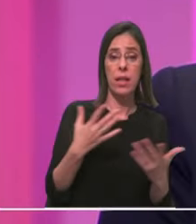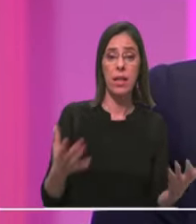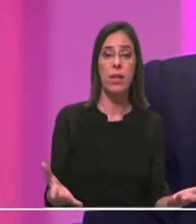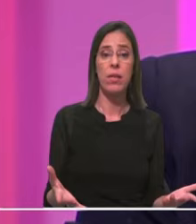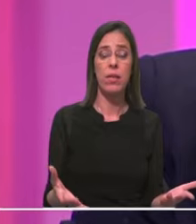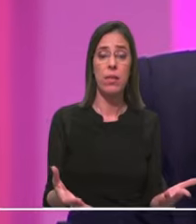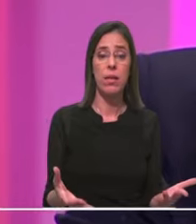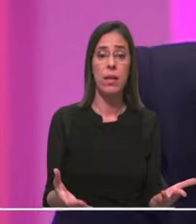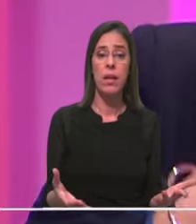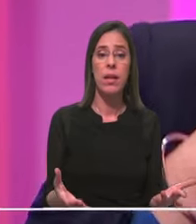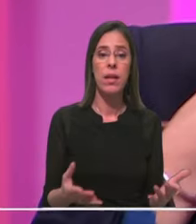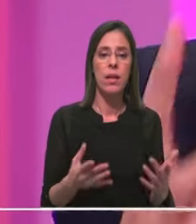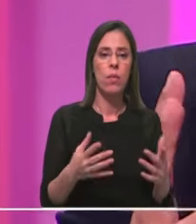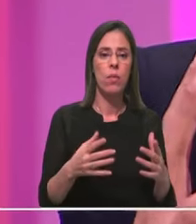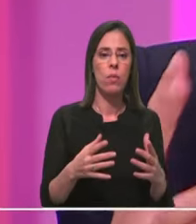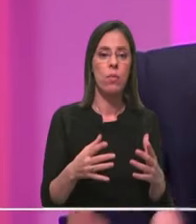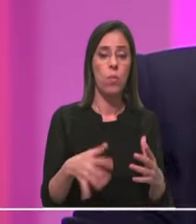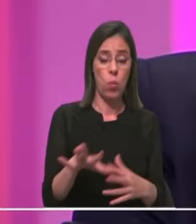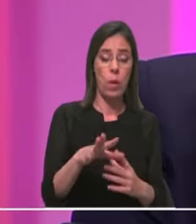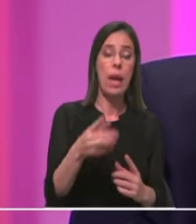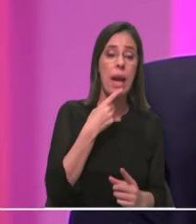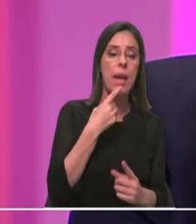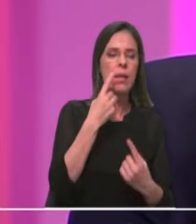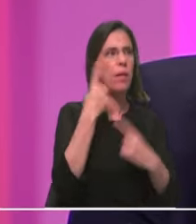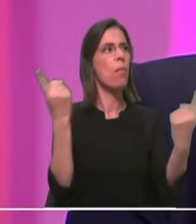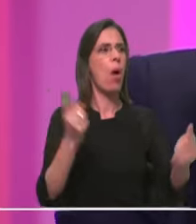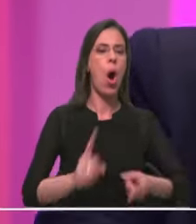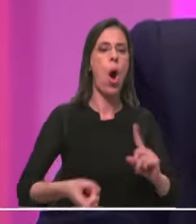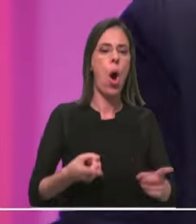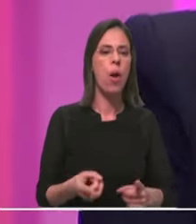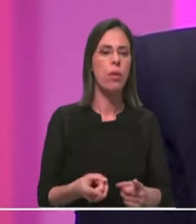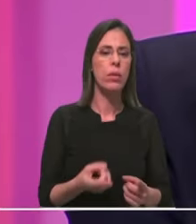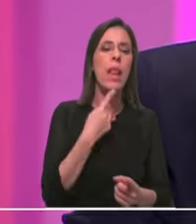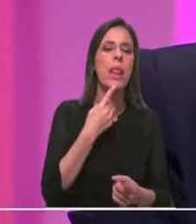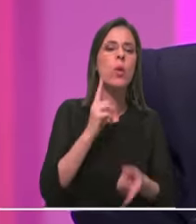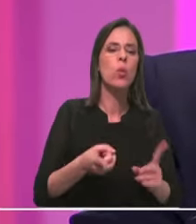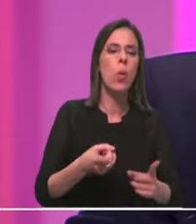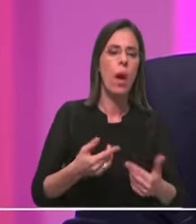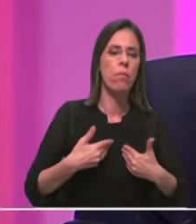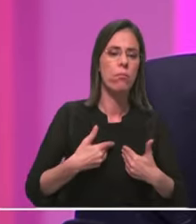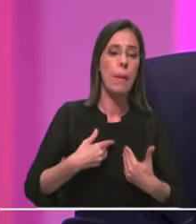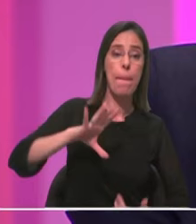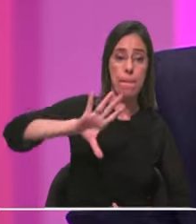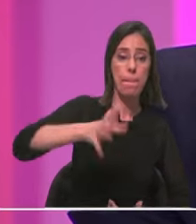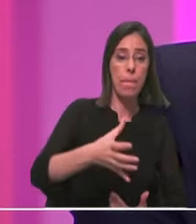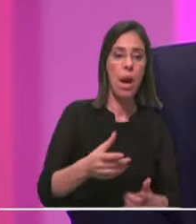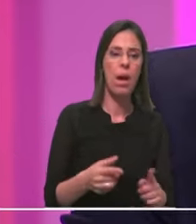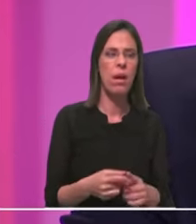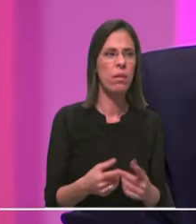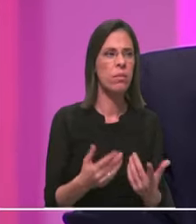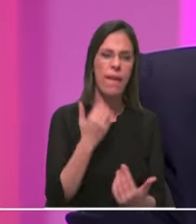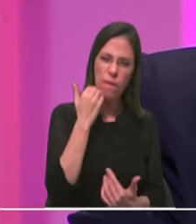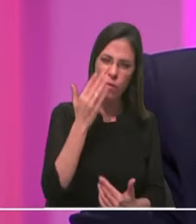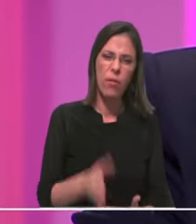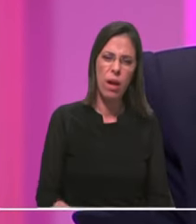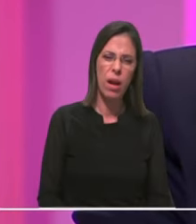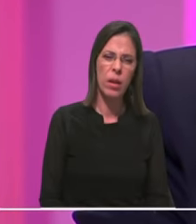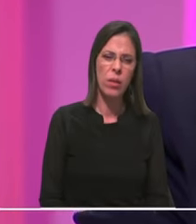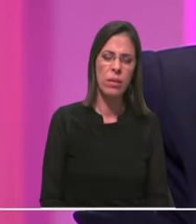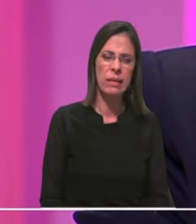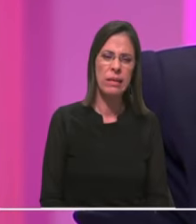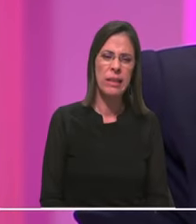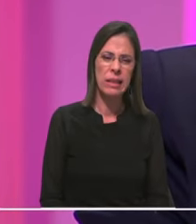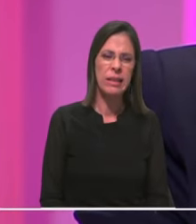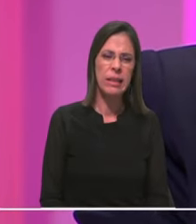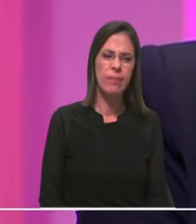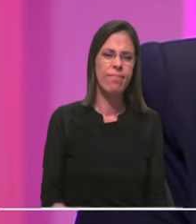significa a dimensão do que isto significa do que é que isto diz sobre o nosso nosso país é um retrato tão feio sobre o